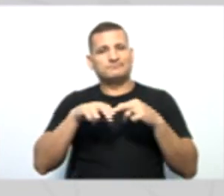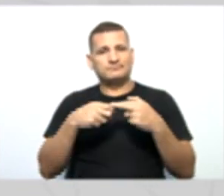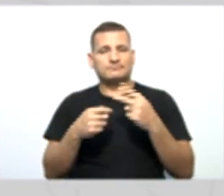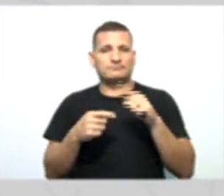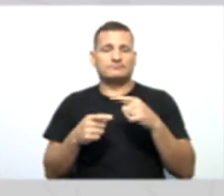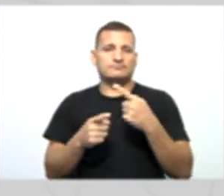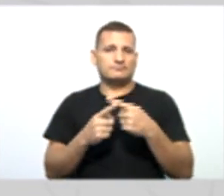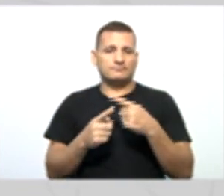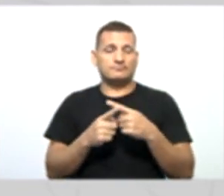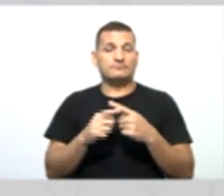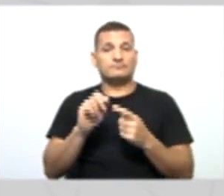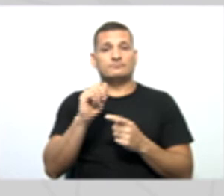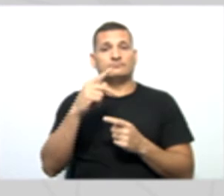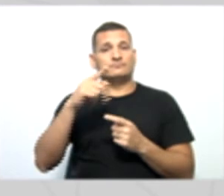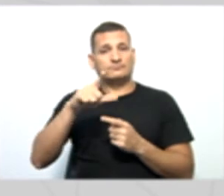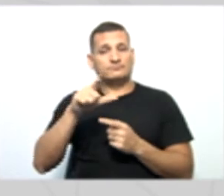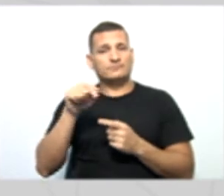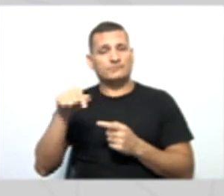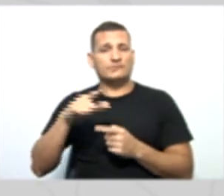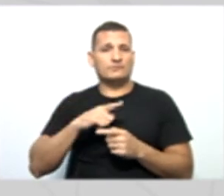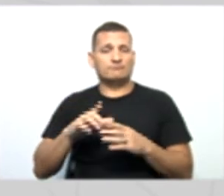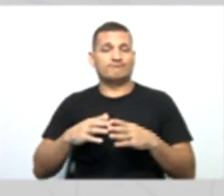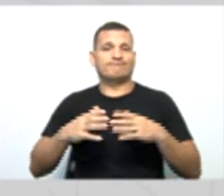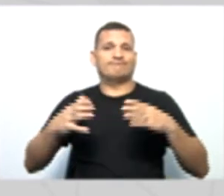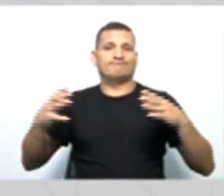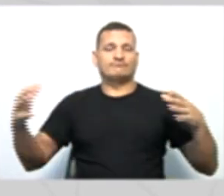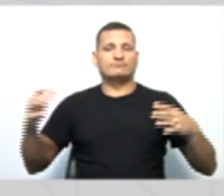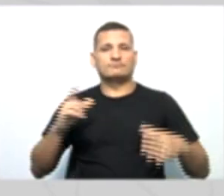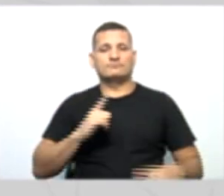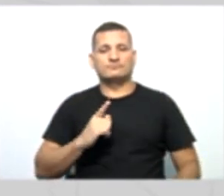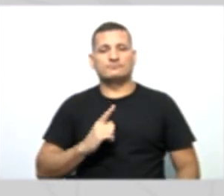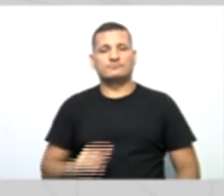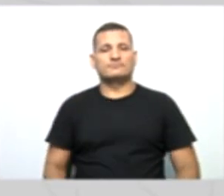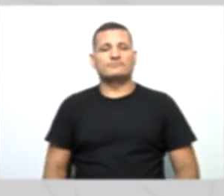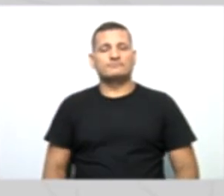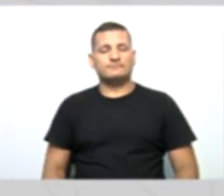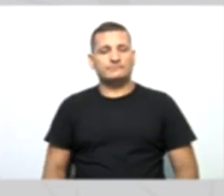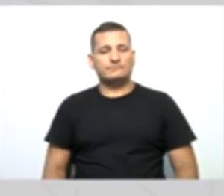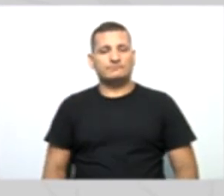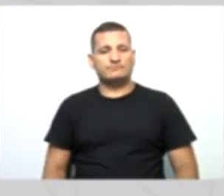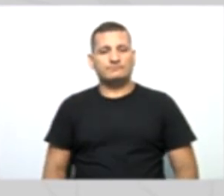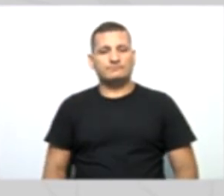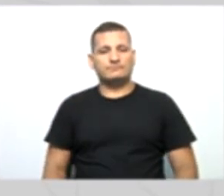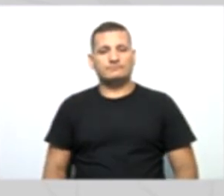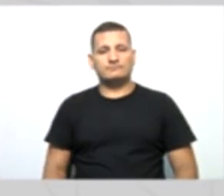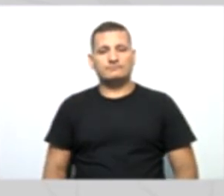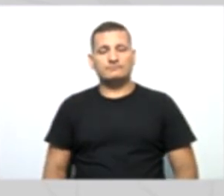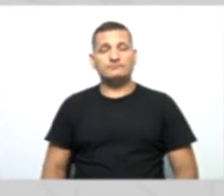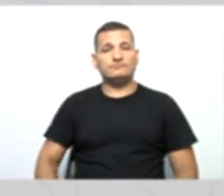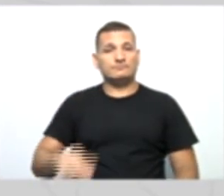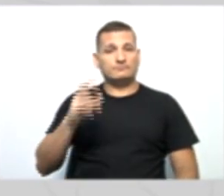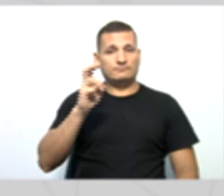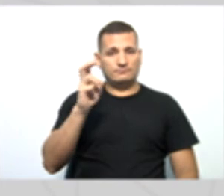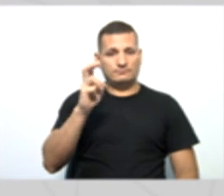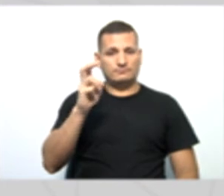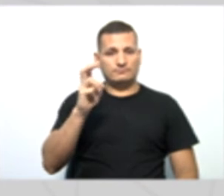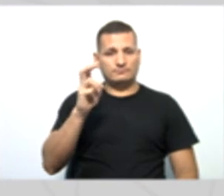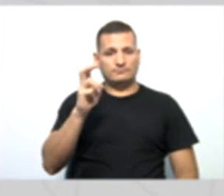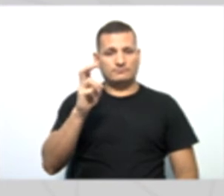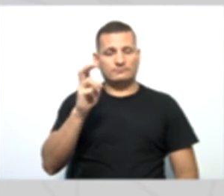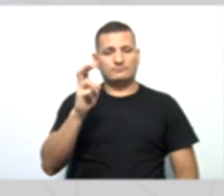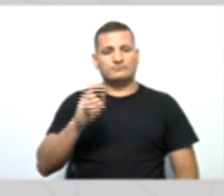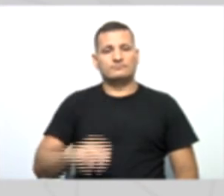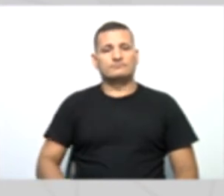o arranjo produtivo local, ele é muito grande. Então, a quinta questão,